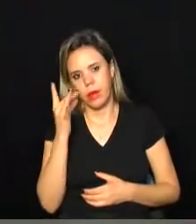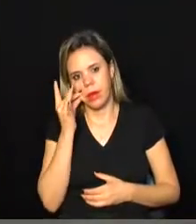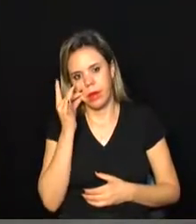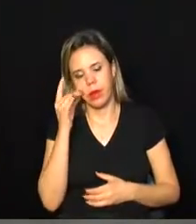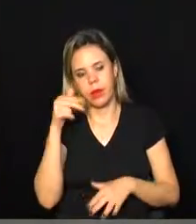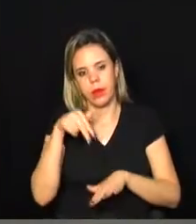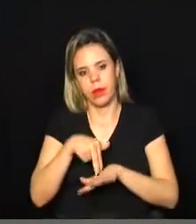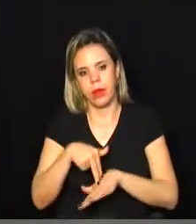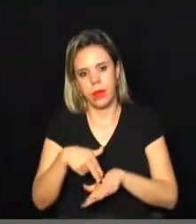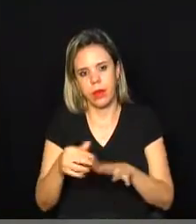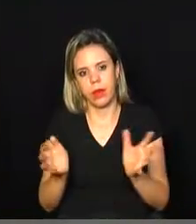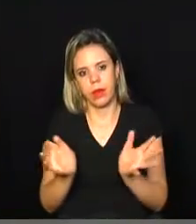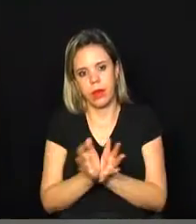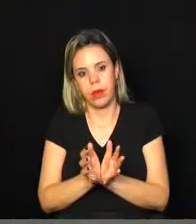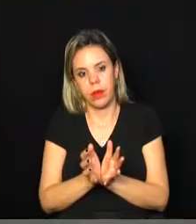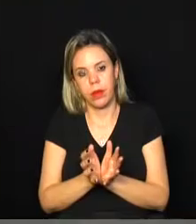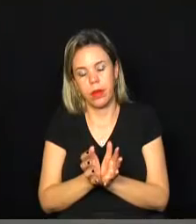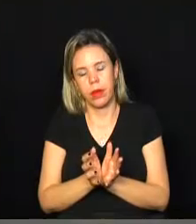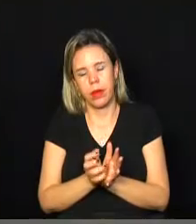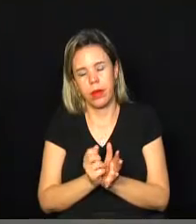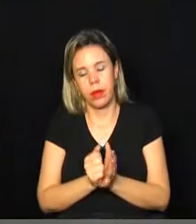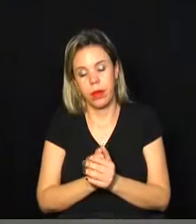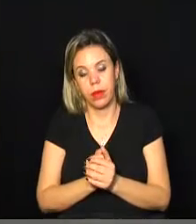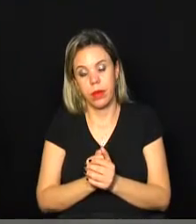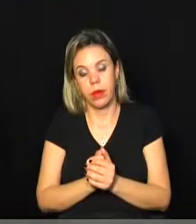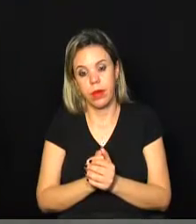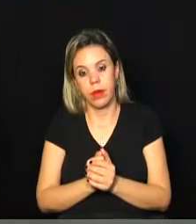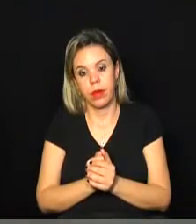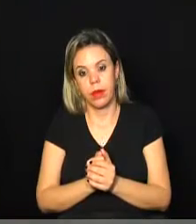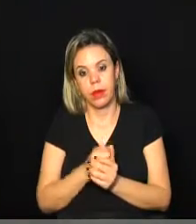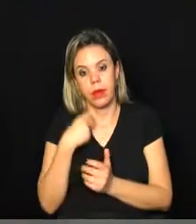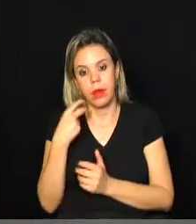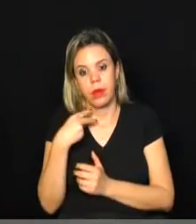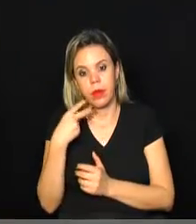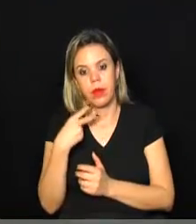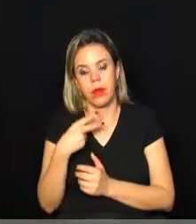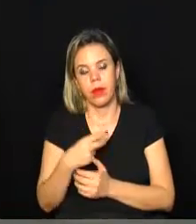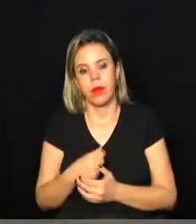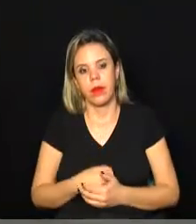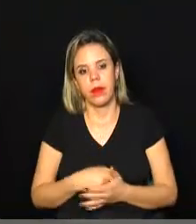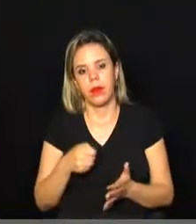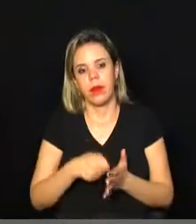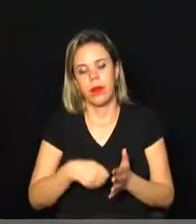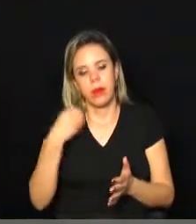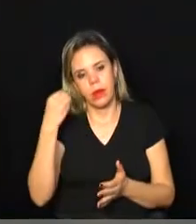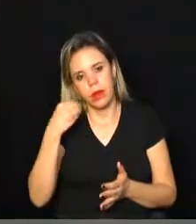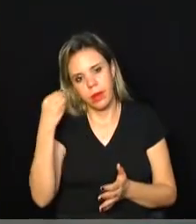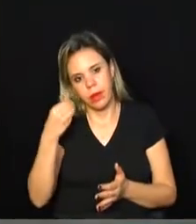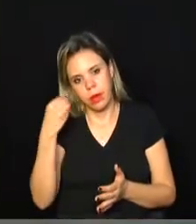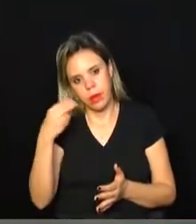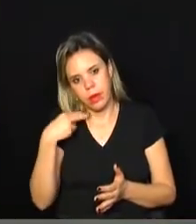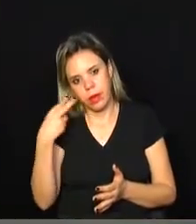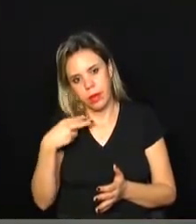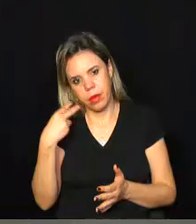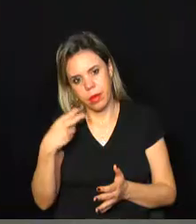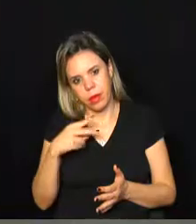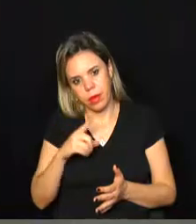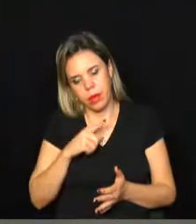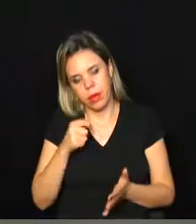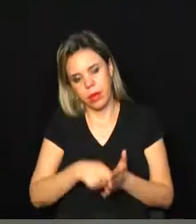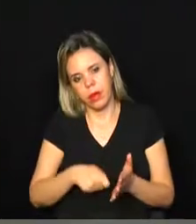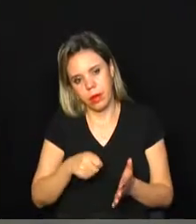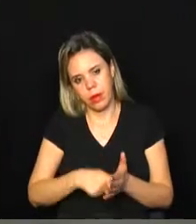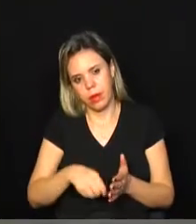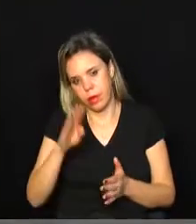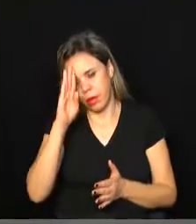presença nessa comissão que se trata de um vereador também com experiências de um vereador que também tem